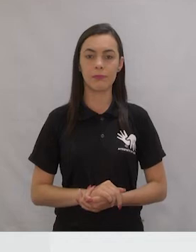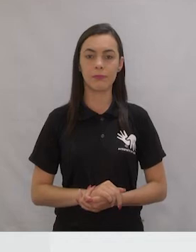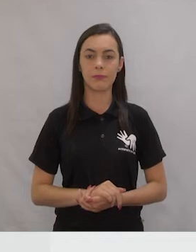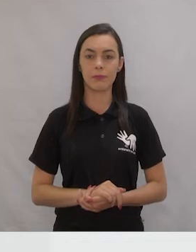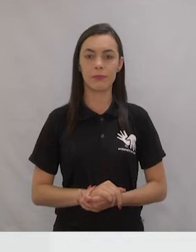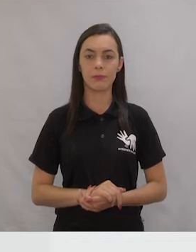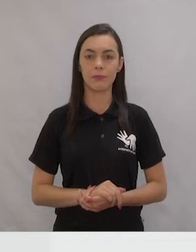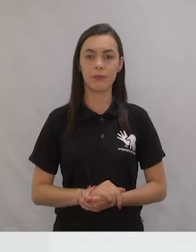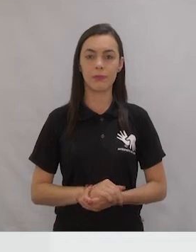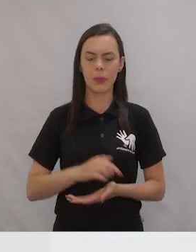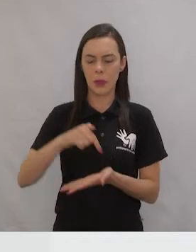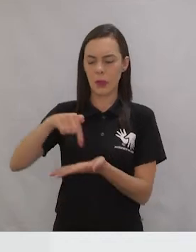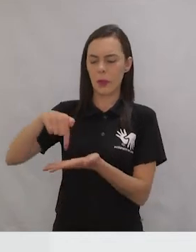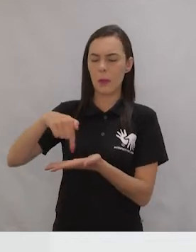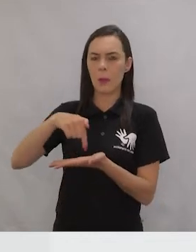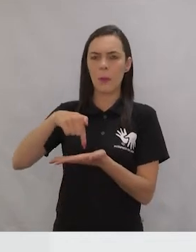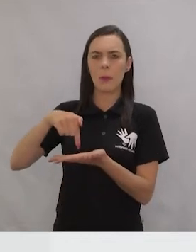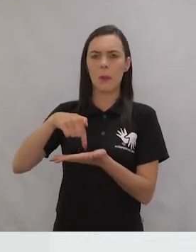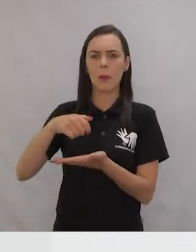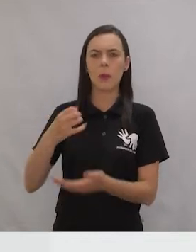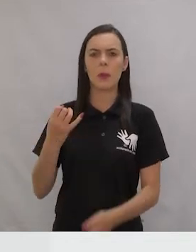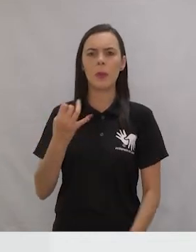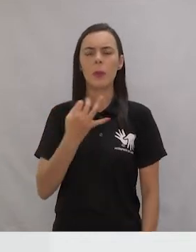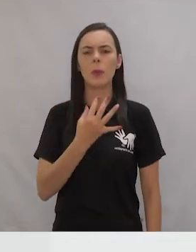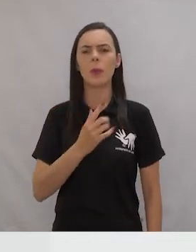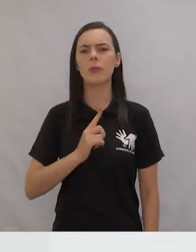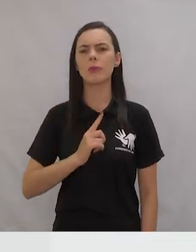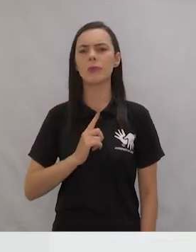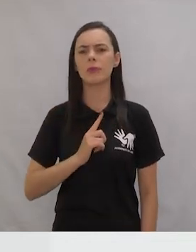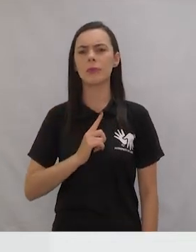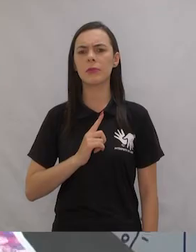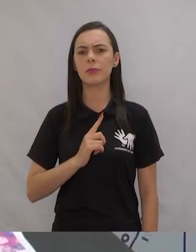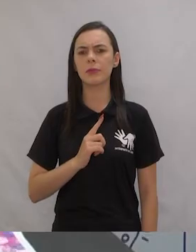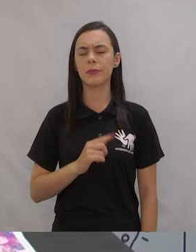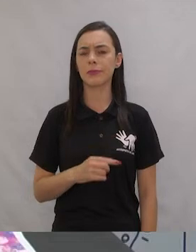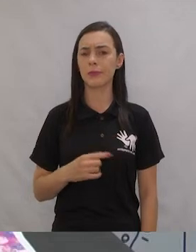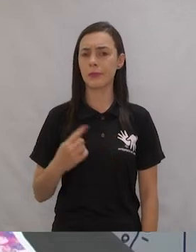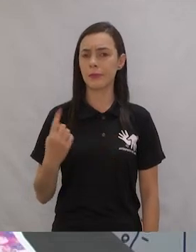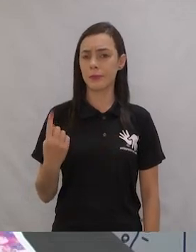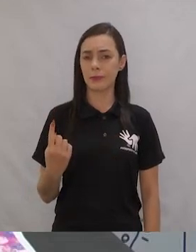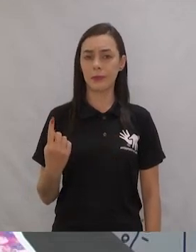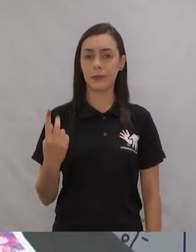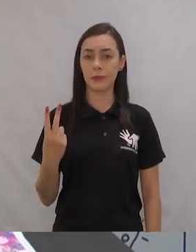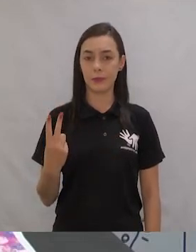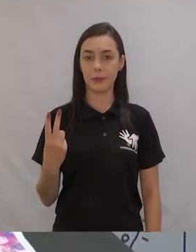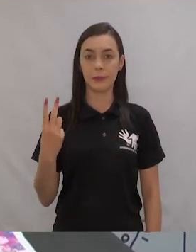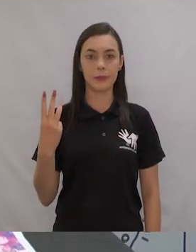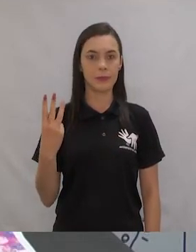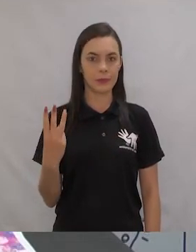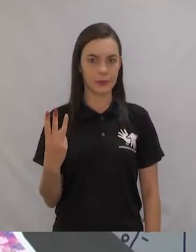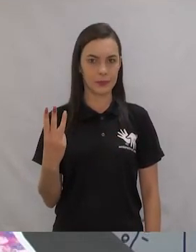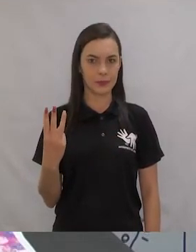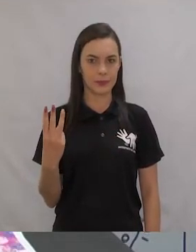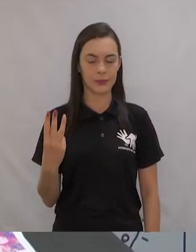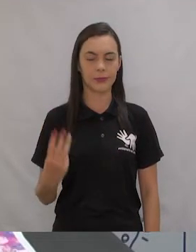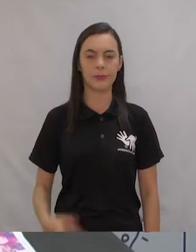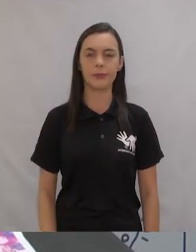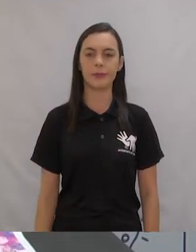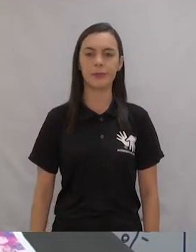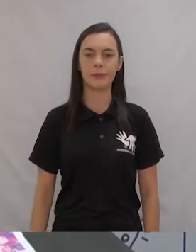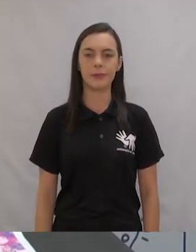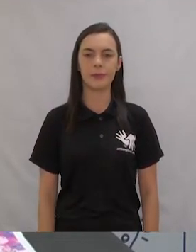Quantos peões então o Júlio tinha? Um, dois, três.